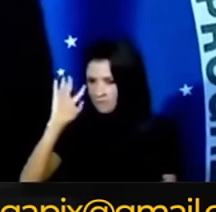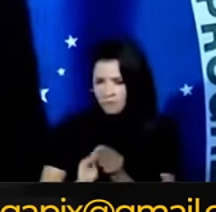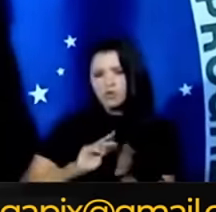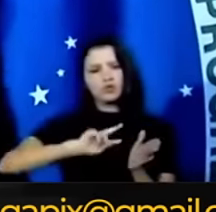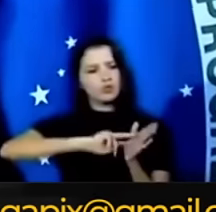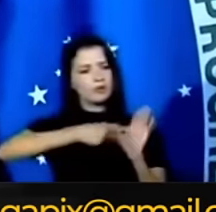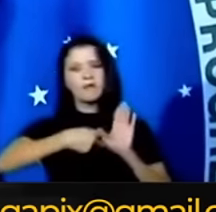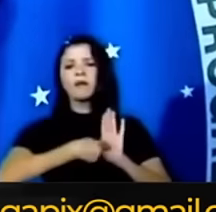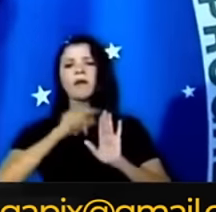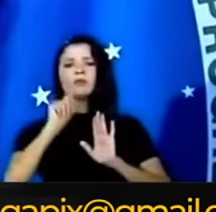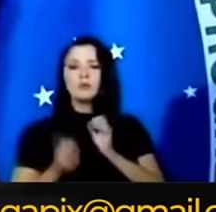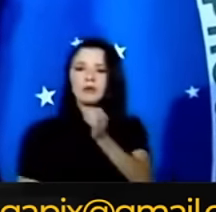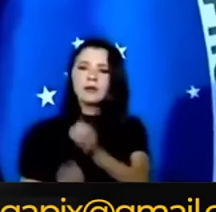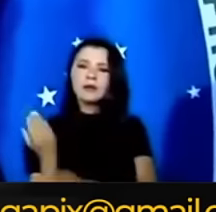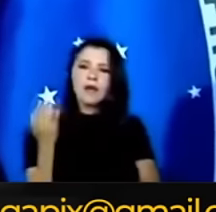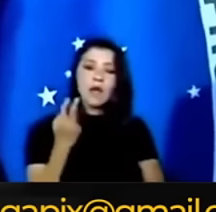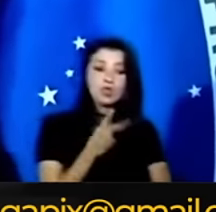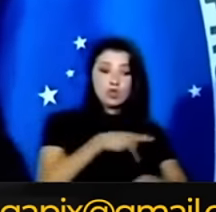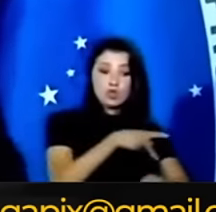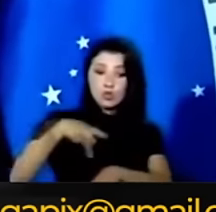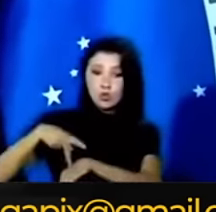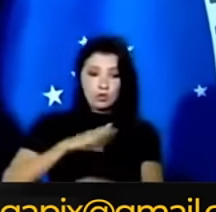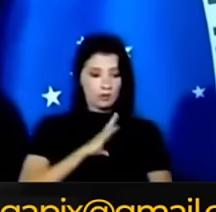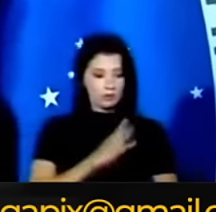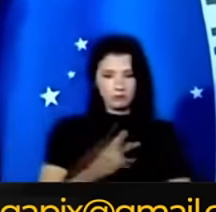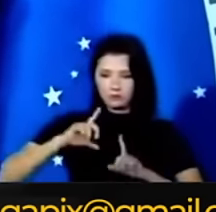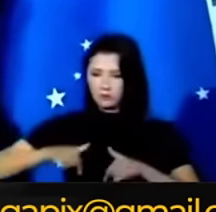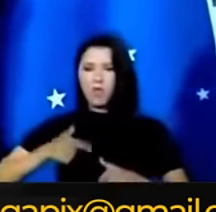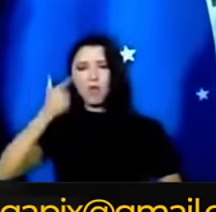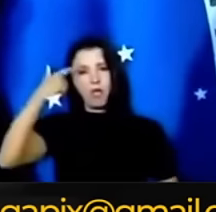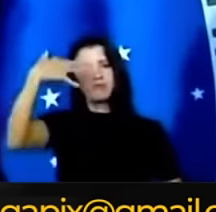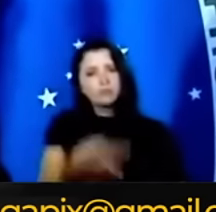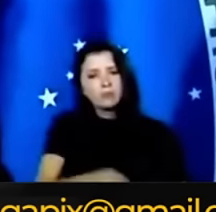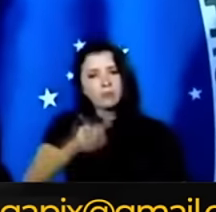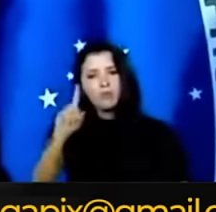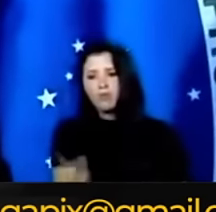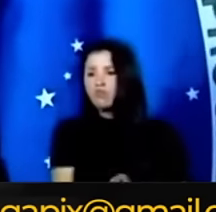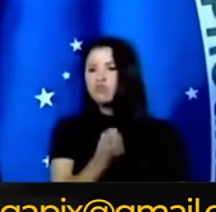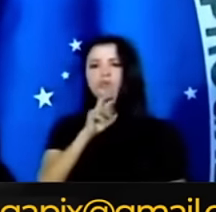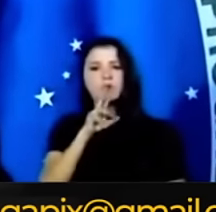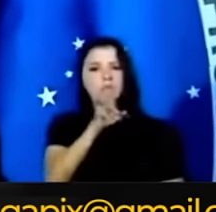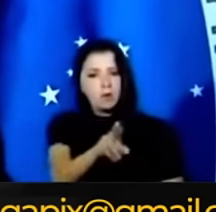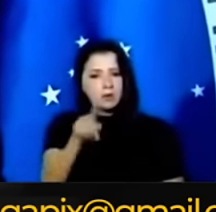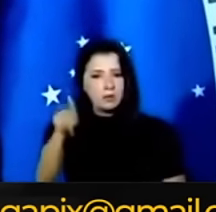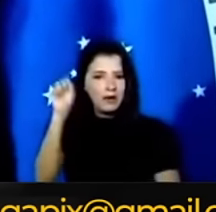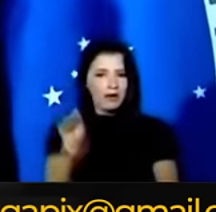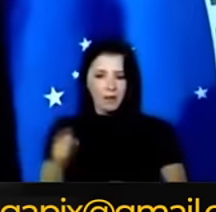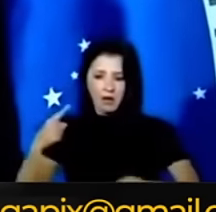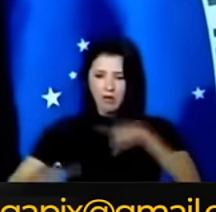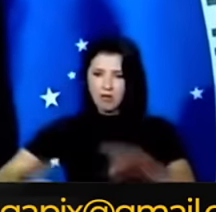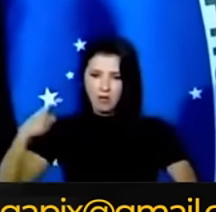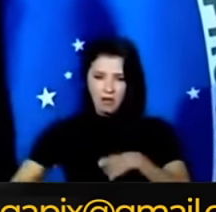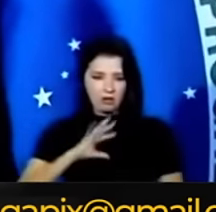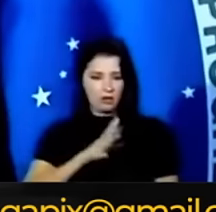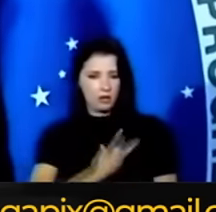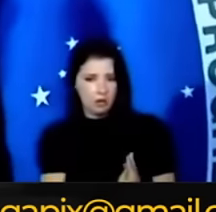significa a criação dos dois países que eu tenho certeza que a única solução para os conflitos entre Israel e